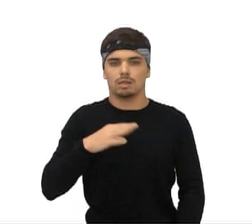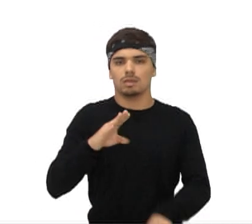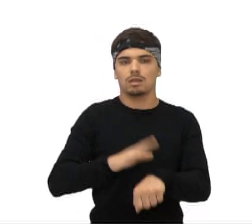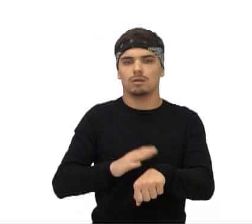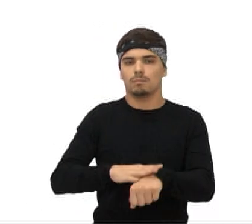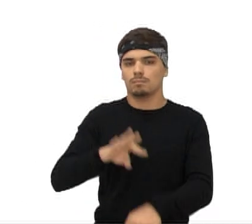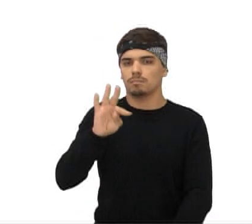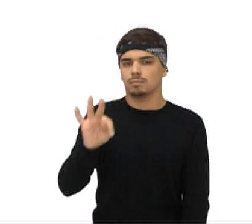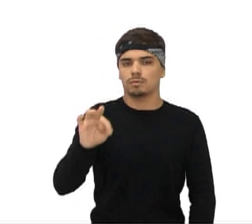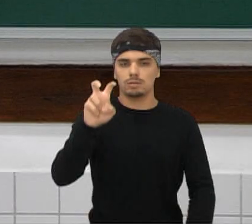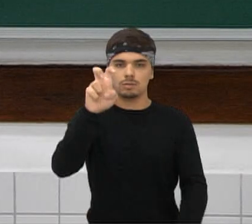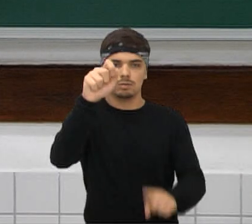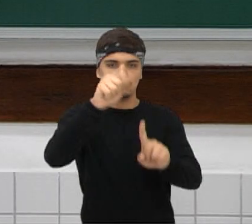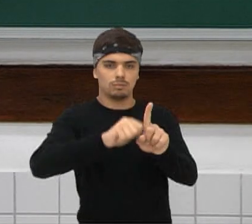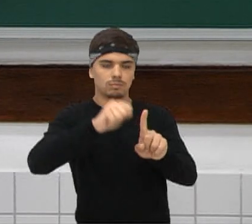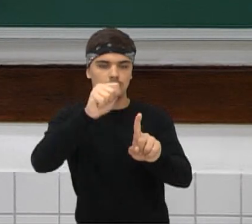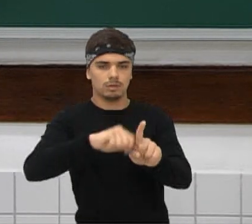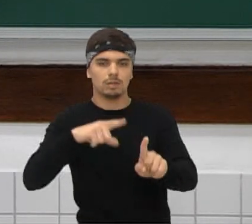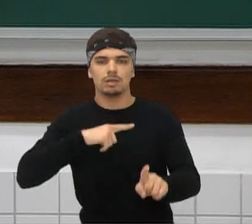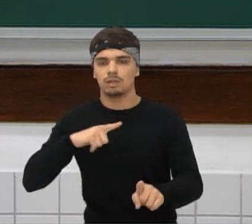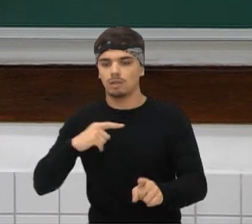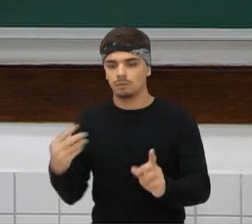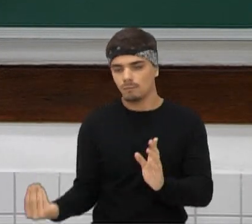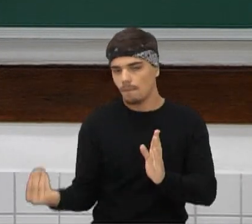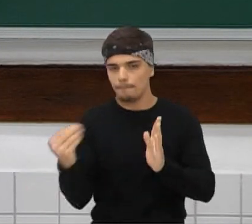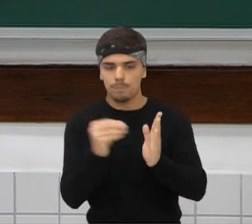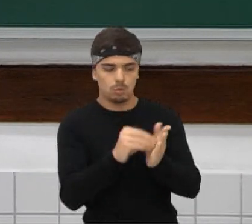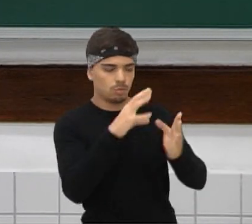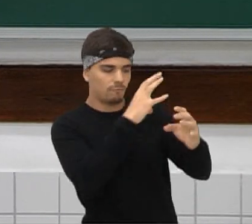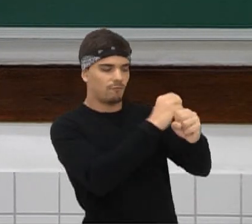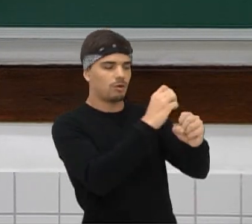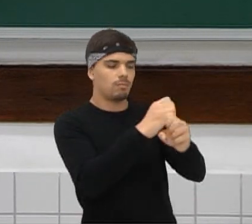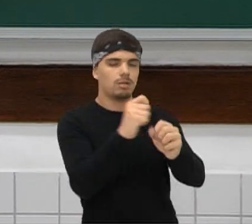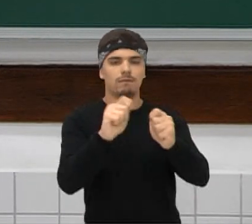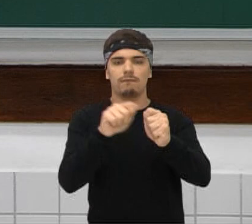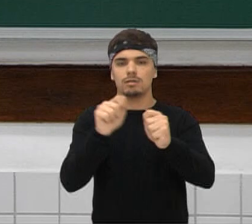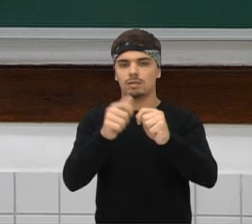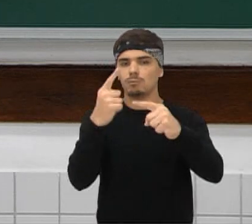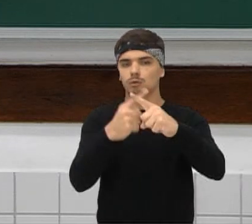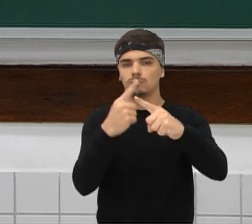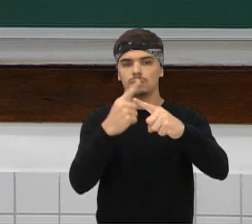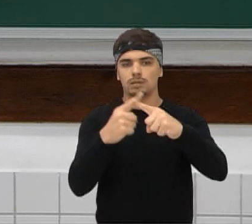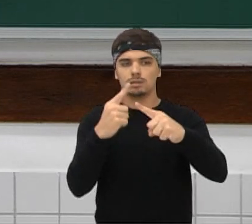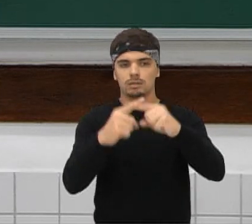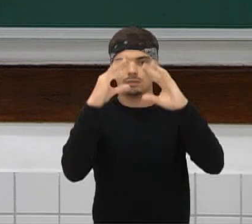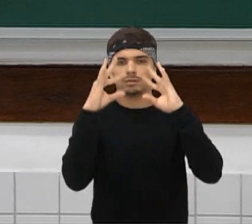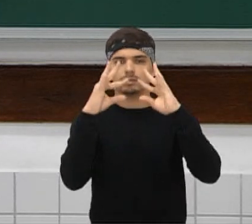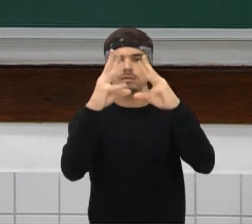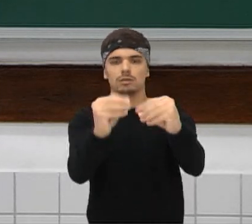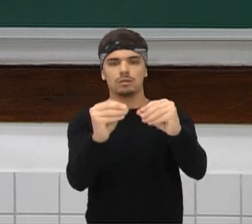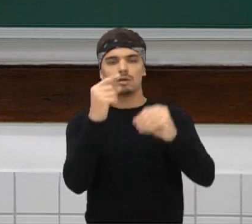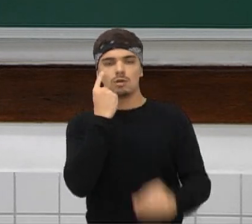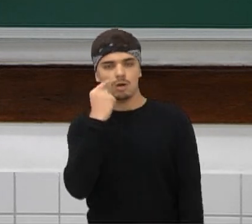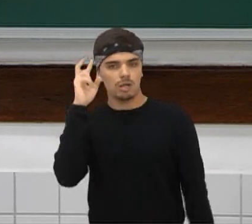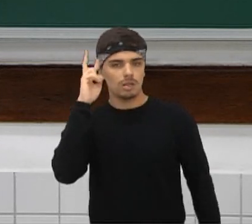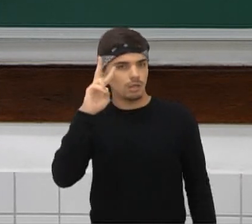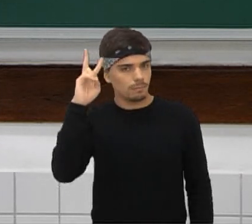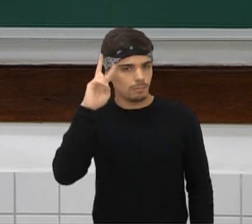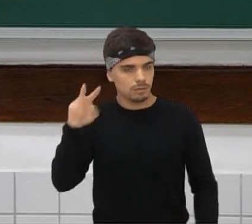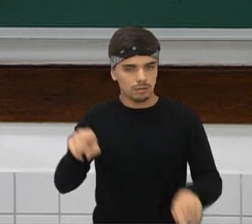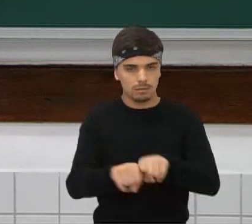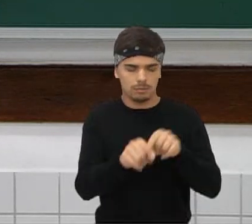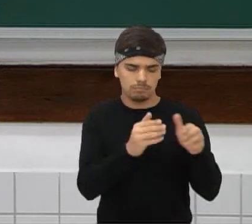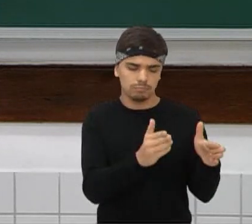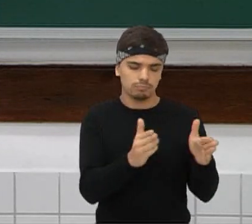Aí basta eu jogar nessa fórmula e fazer a multiplicação de todos. Lembrando que a ordem